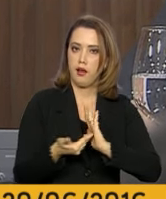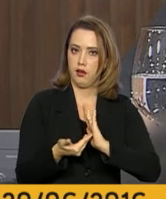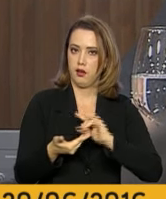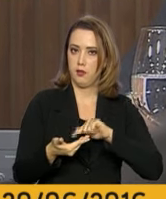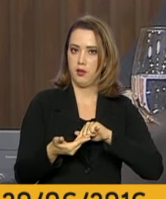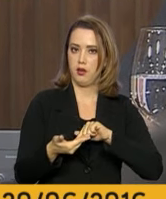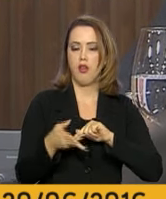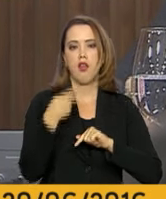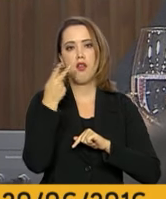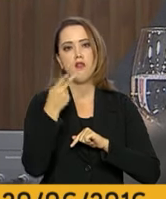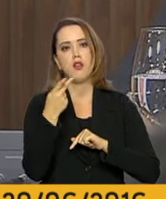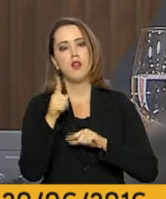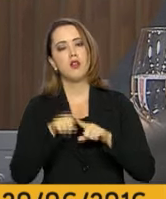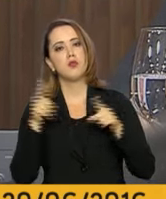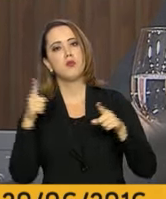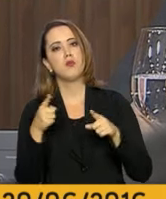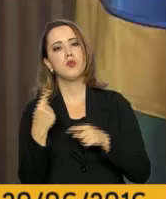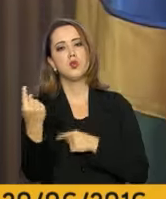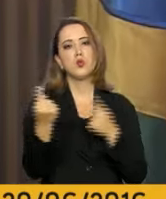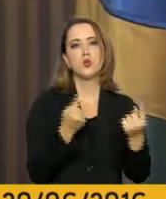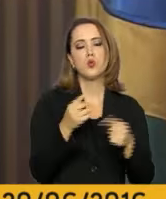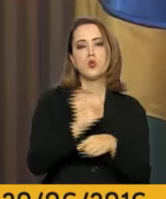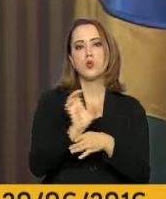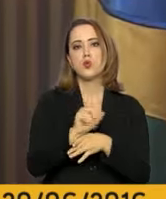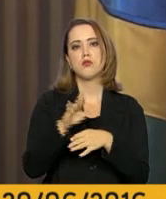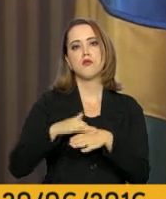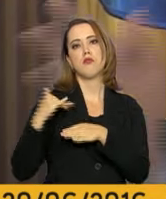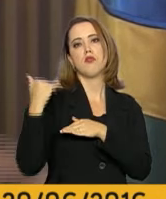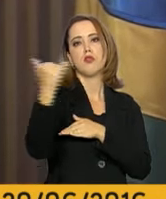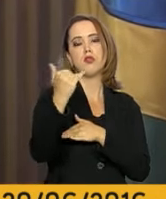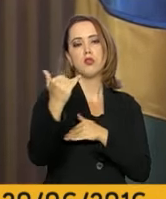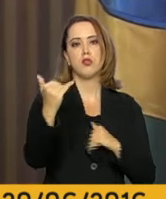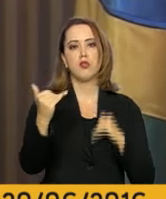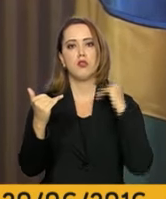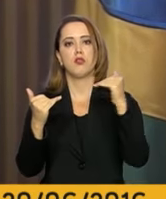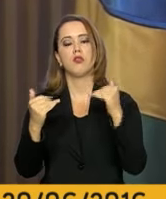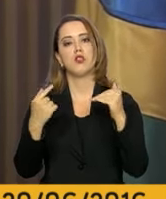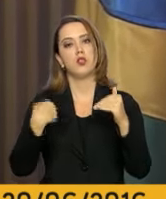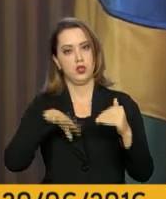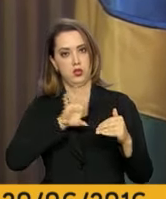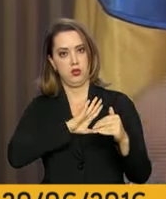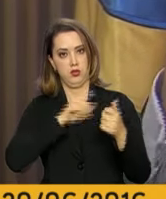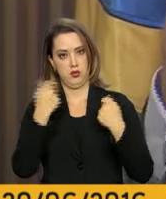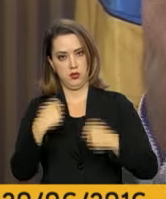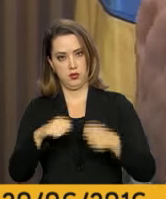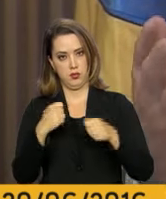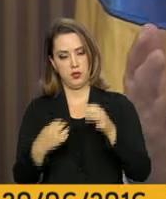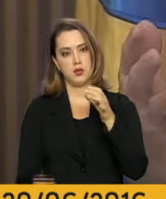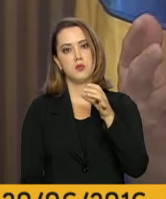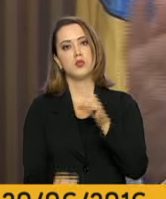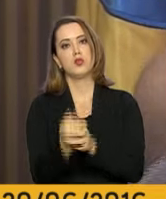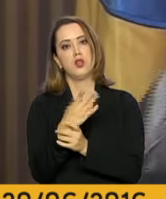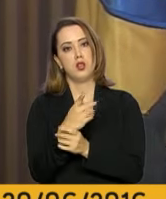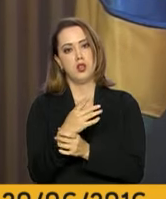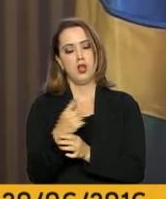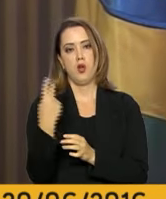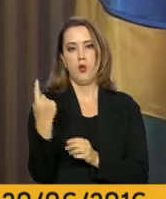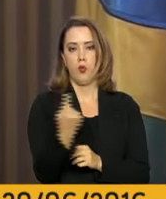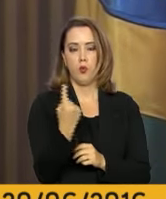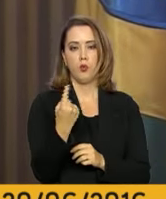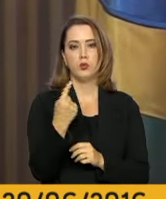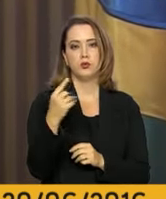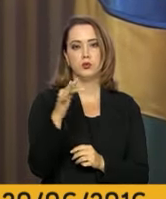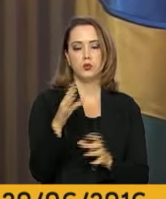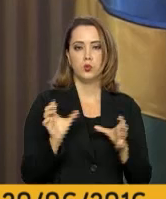outros então no momento da legislação alguns estados prevalecerão e daí disseram vamos criar um órgão que representa a Federação onde